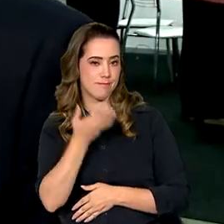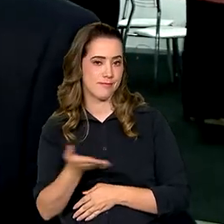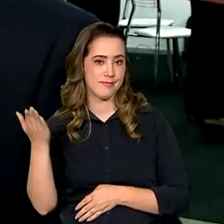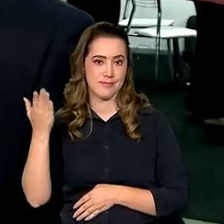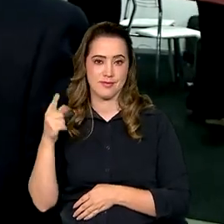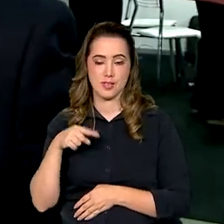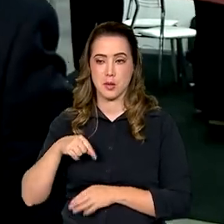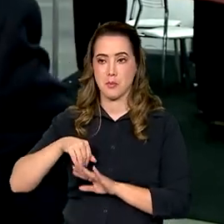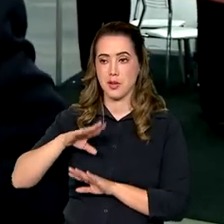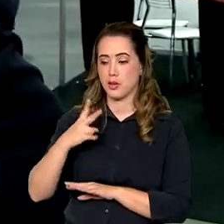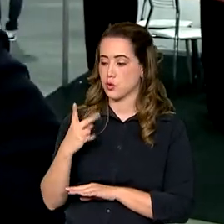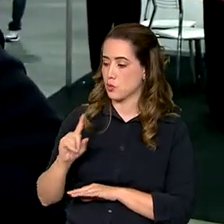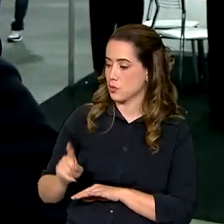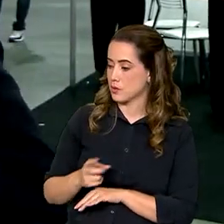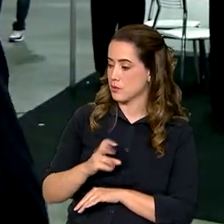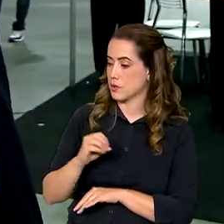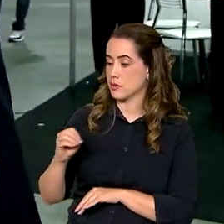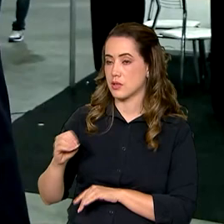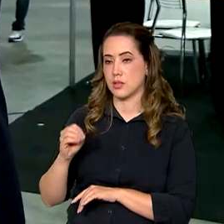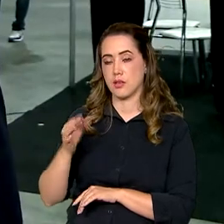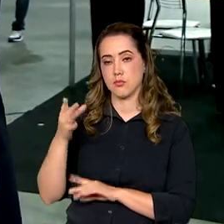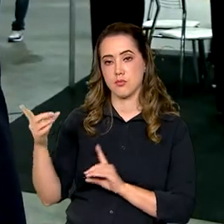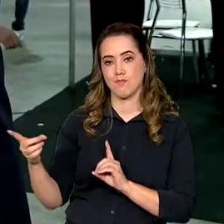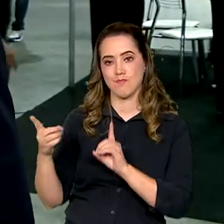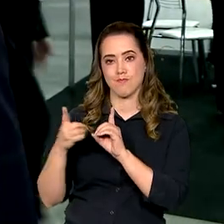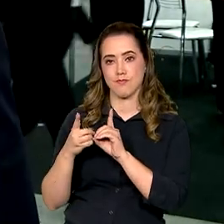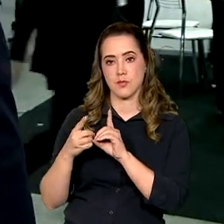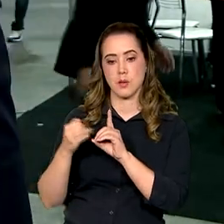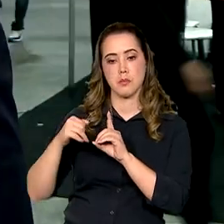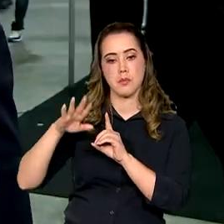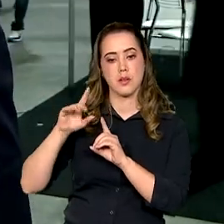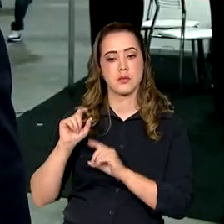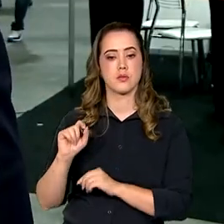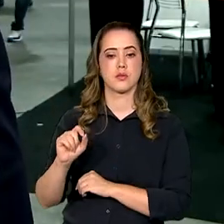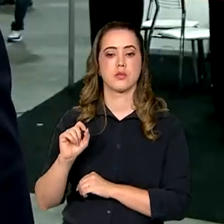mais de 2.500 atendimentos. Mais do que isso, a resolutividade.